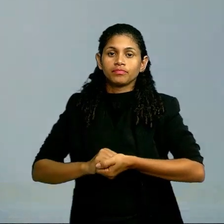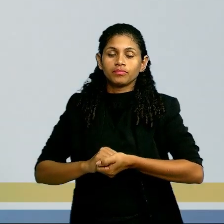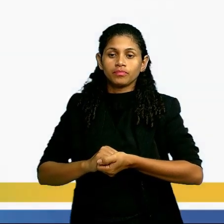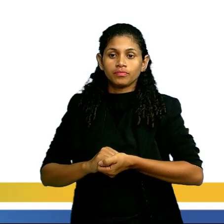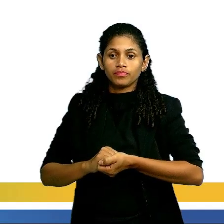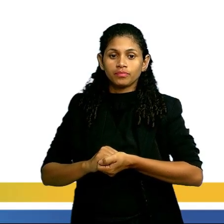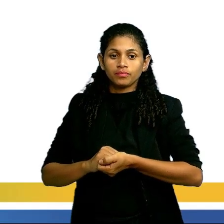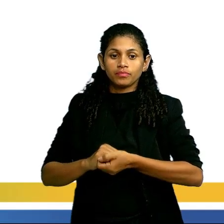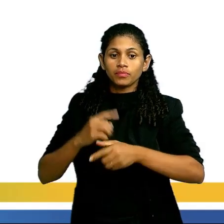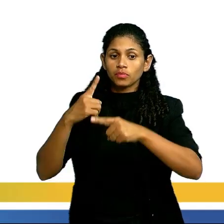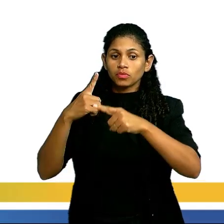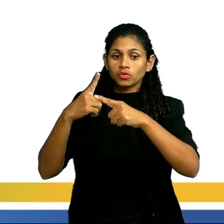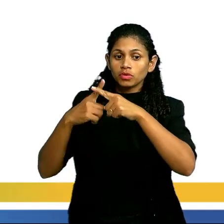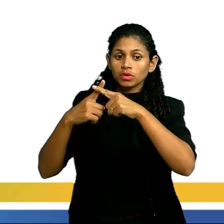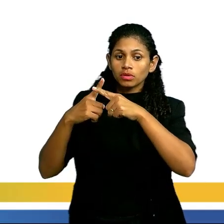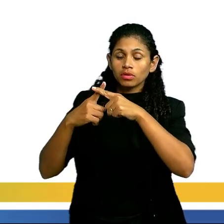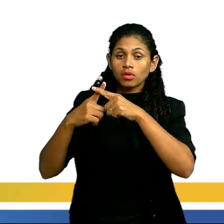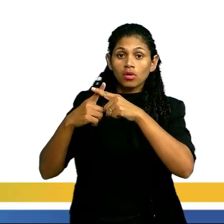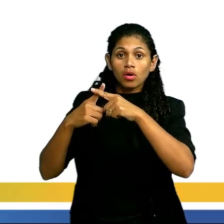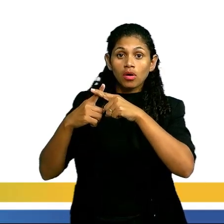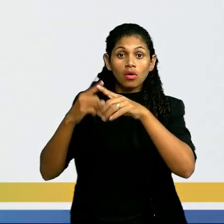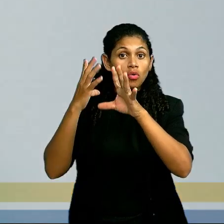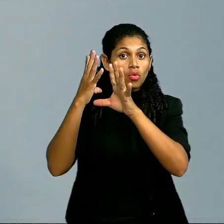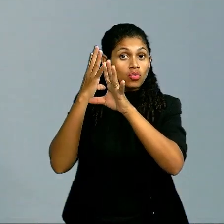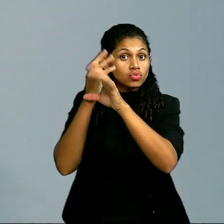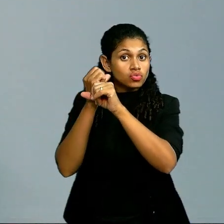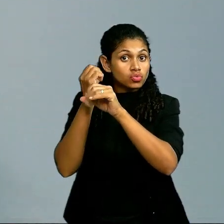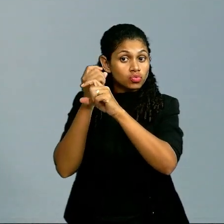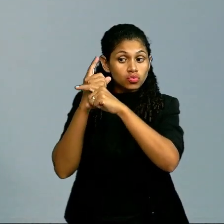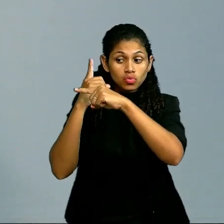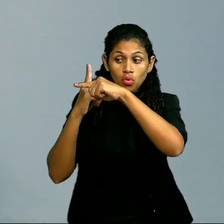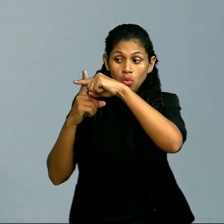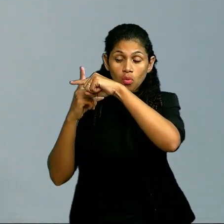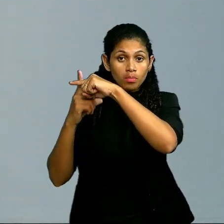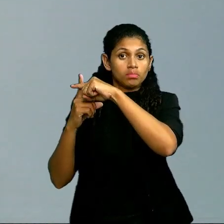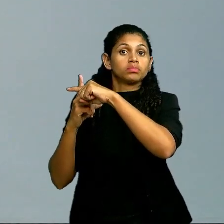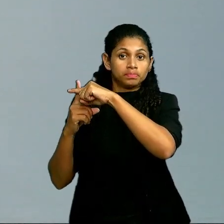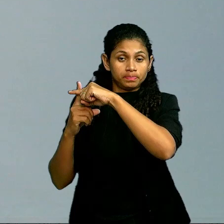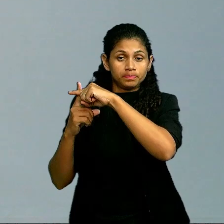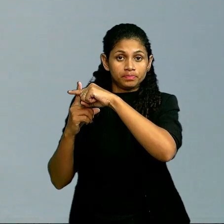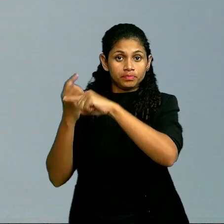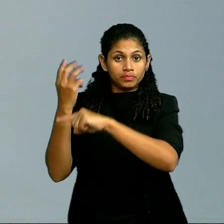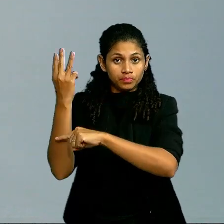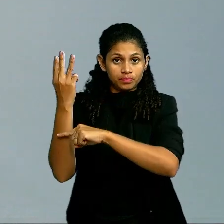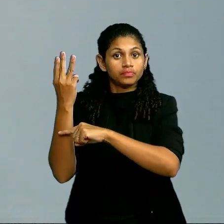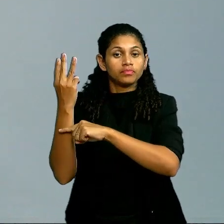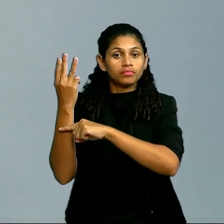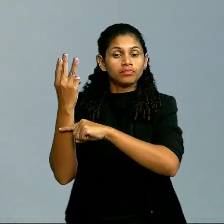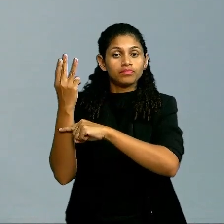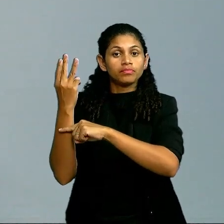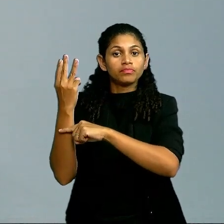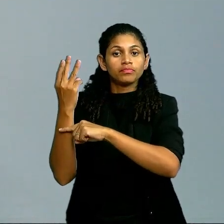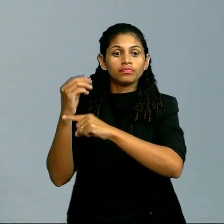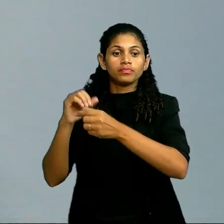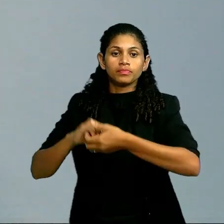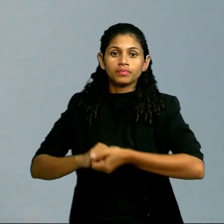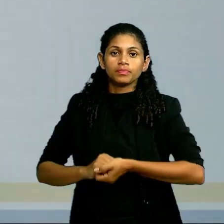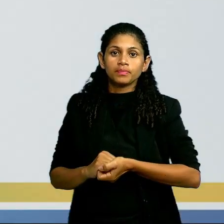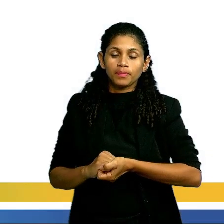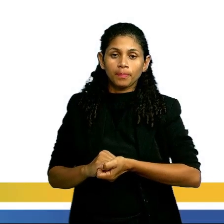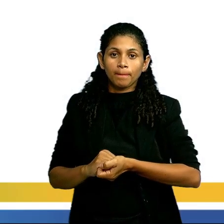soma. É o que acontece no centímetro. Nós temos a multiplicação, né? Então, soma-se os